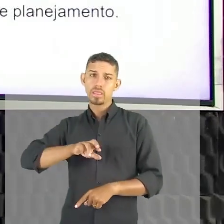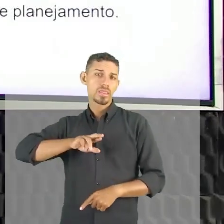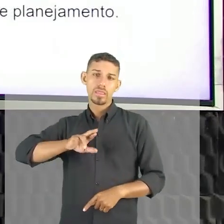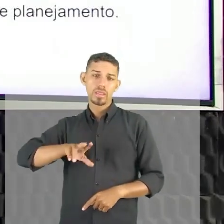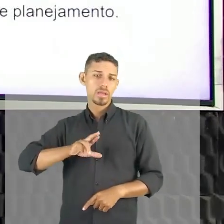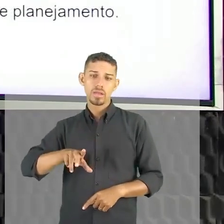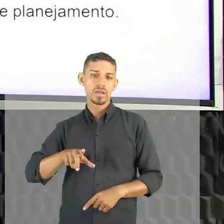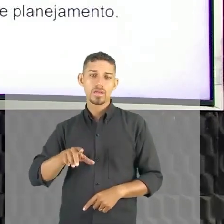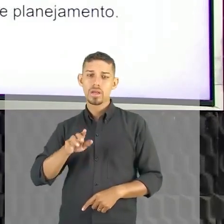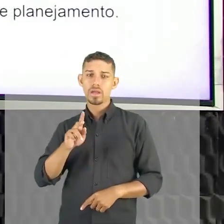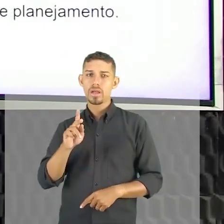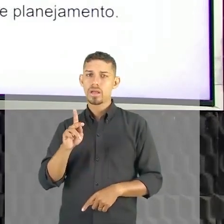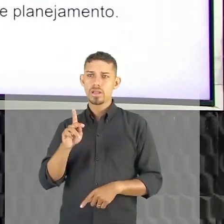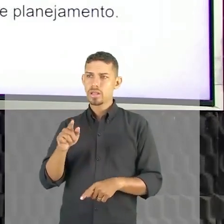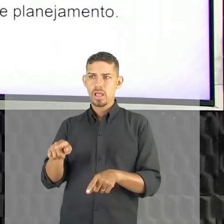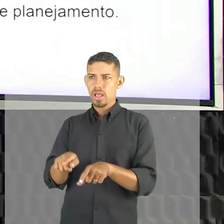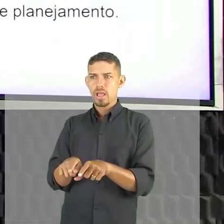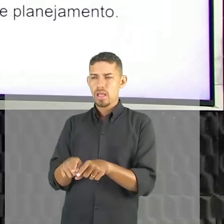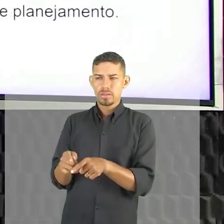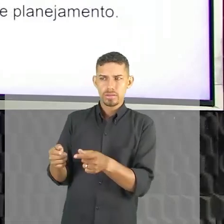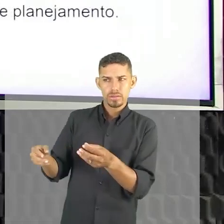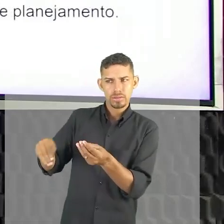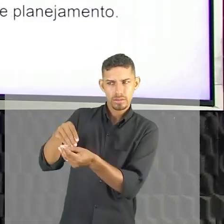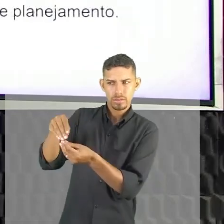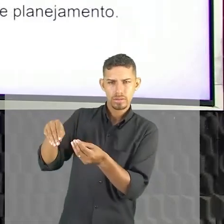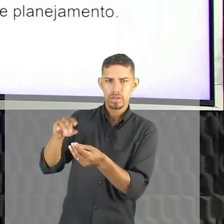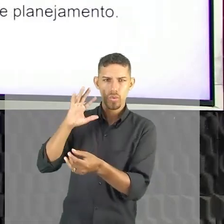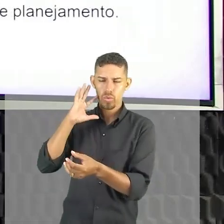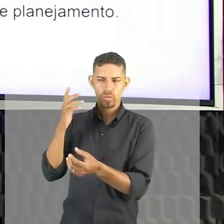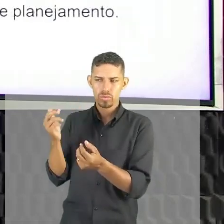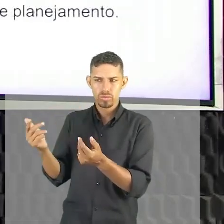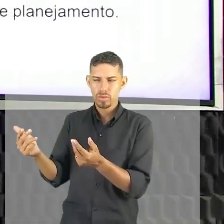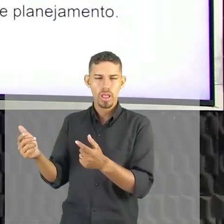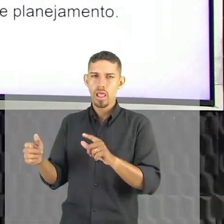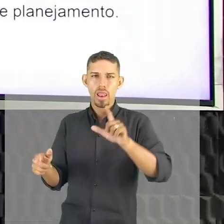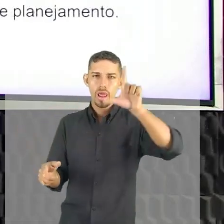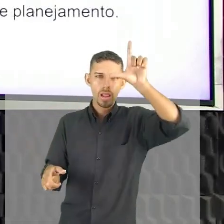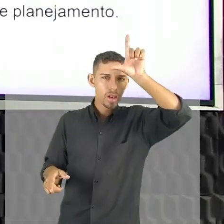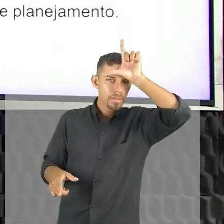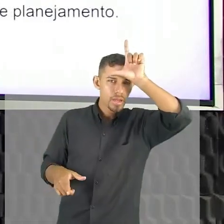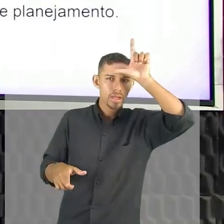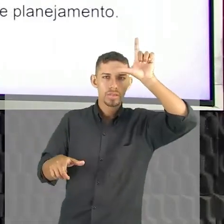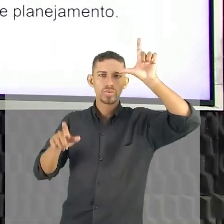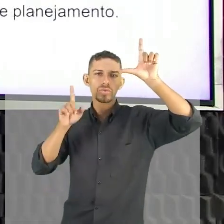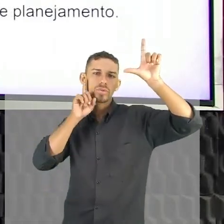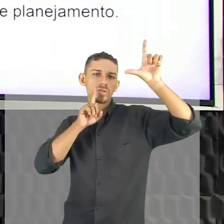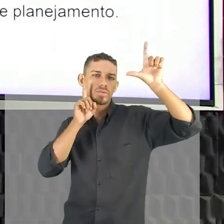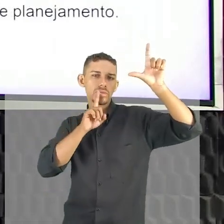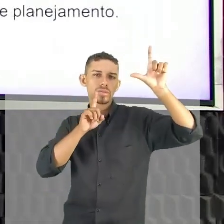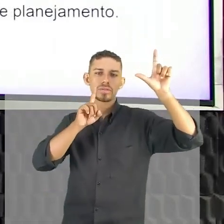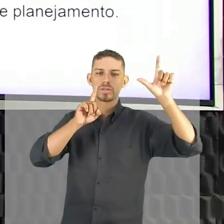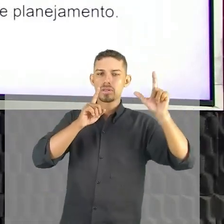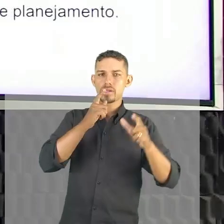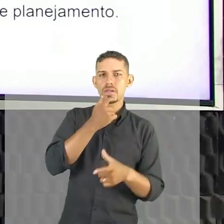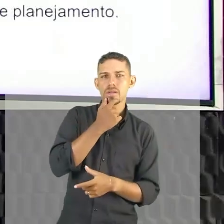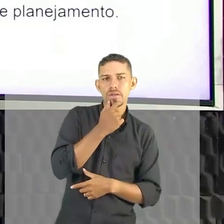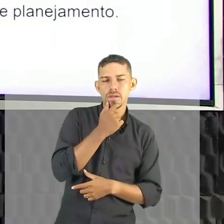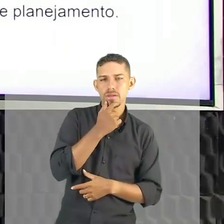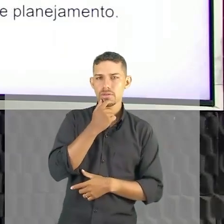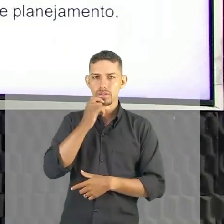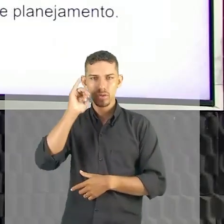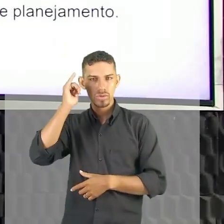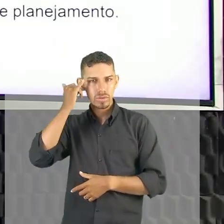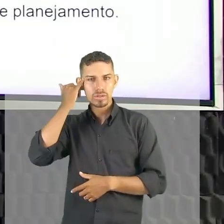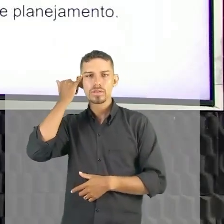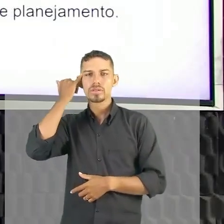é um homogêneo, né? Ou seja, o que acontece num lugar, na Alemanha, nos Estados Unidos, na Inglaterra, no Japão, é tudo igual. Não,